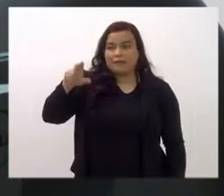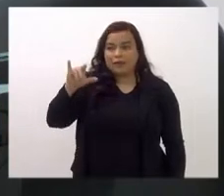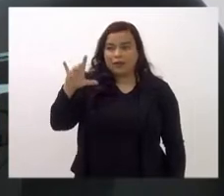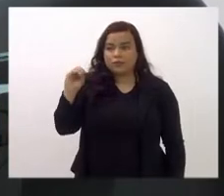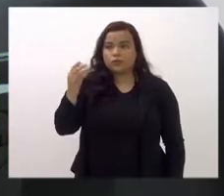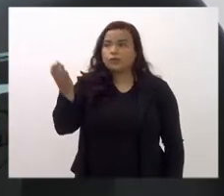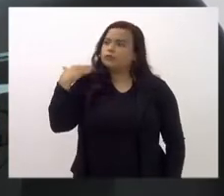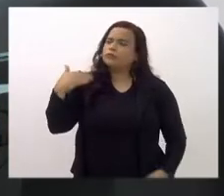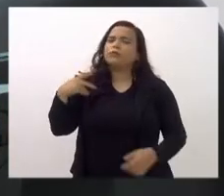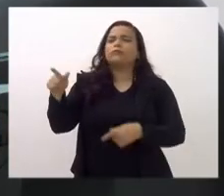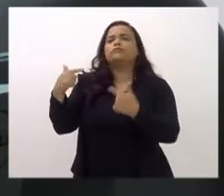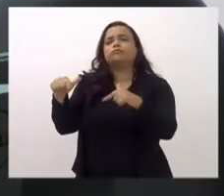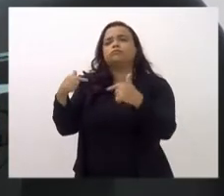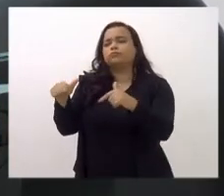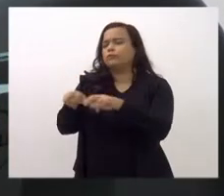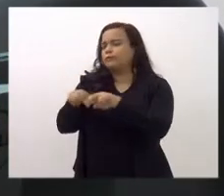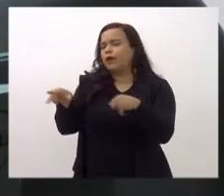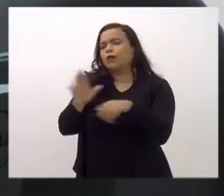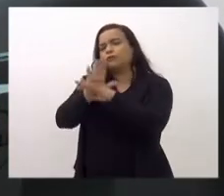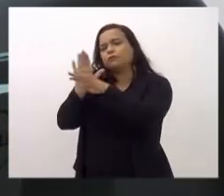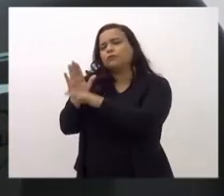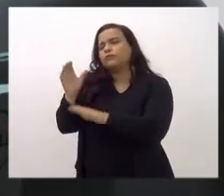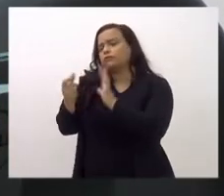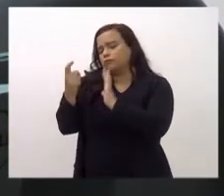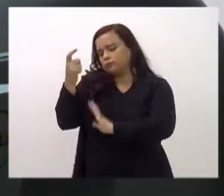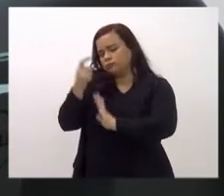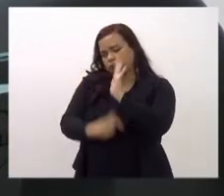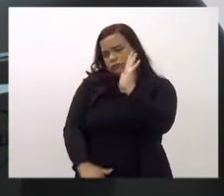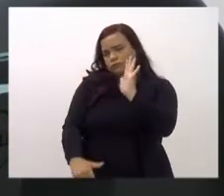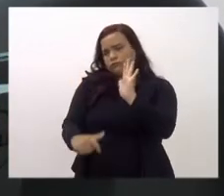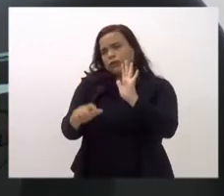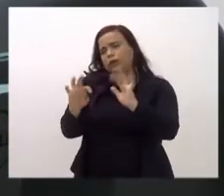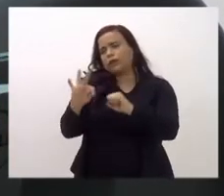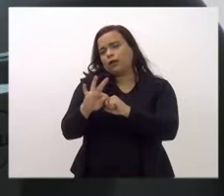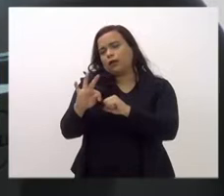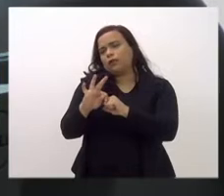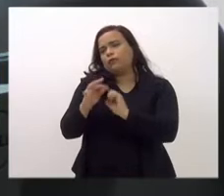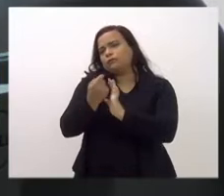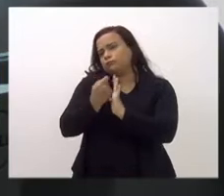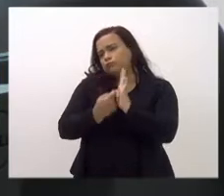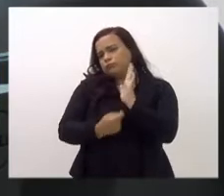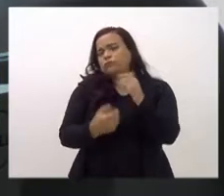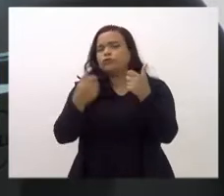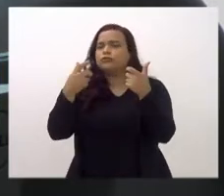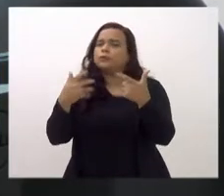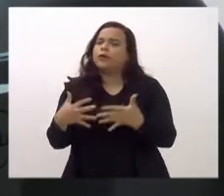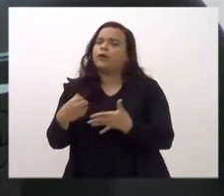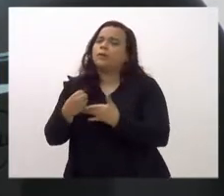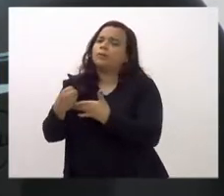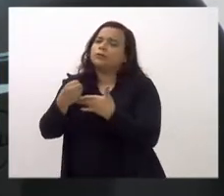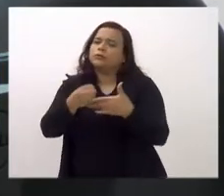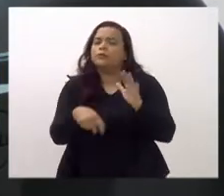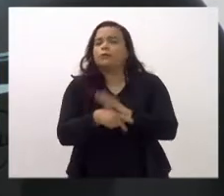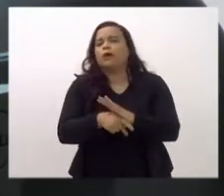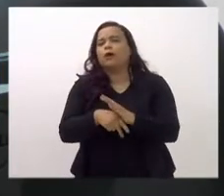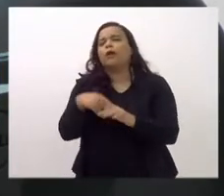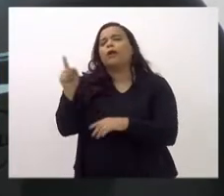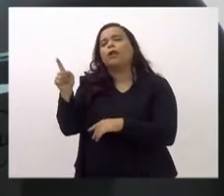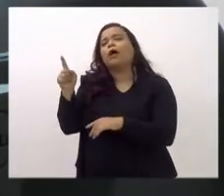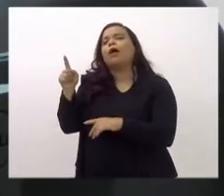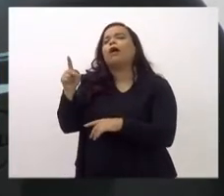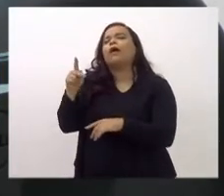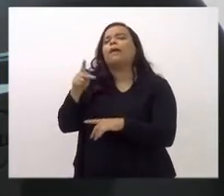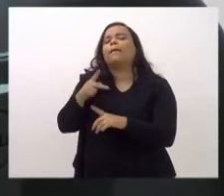contribuíram com essa comissão de educação e a gente fez uma nota técnica corroborando posições que a Procuradoria da Assembleia